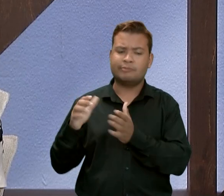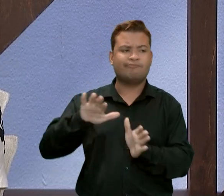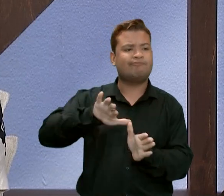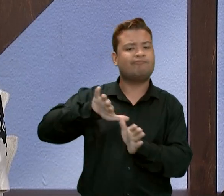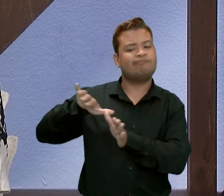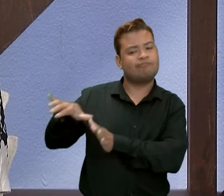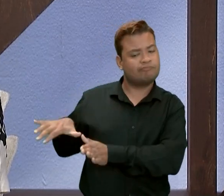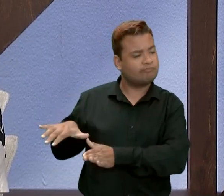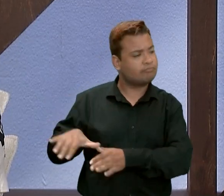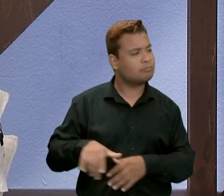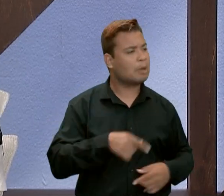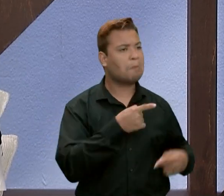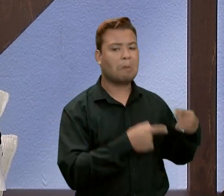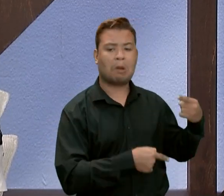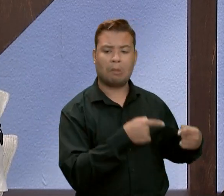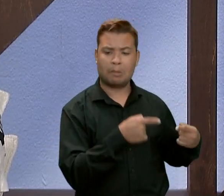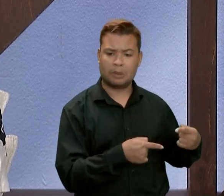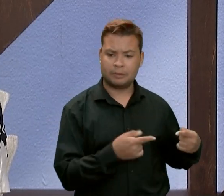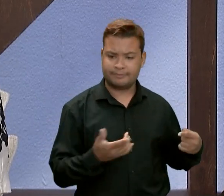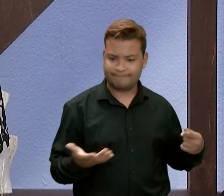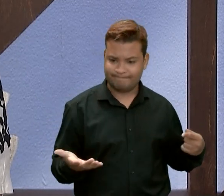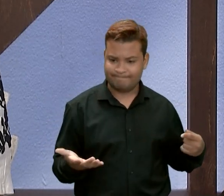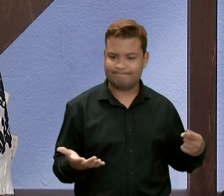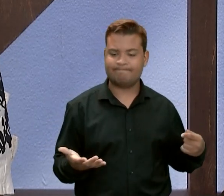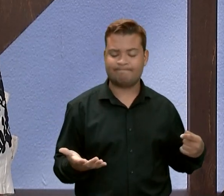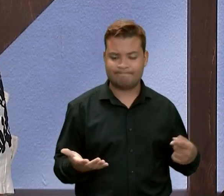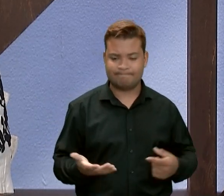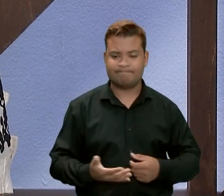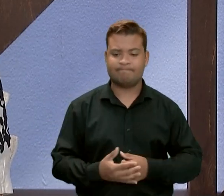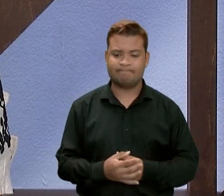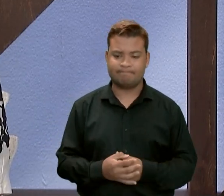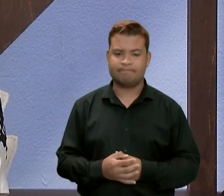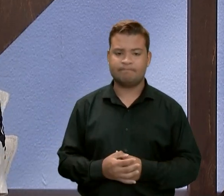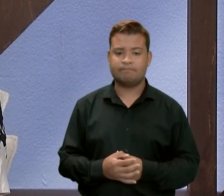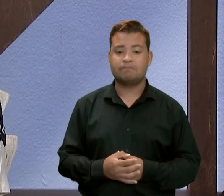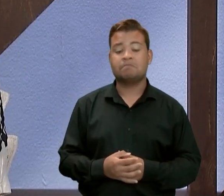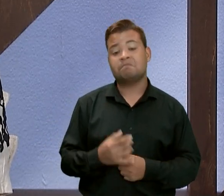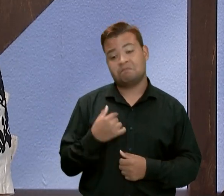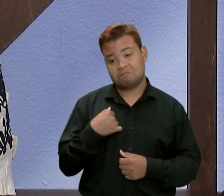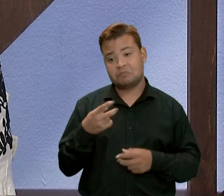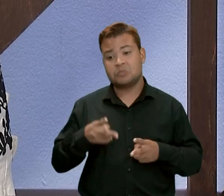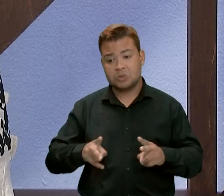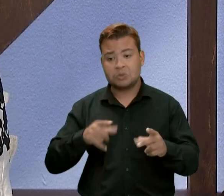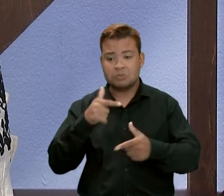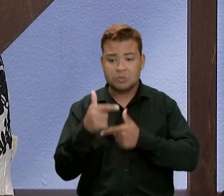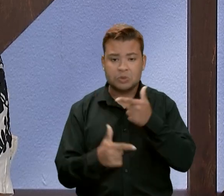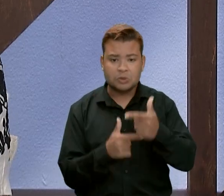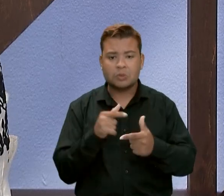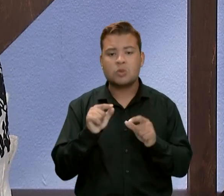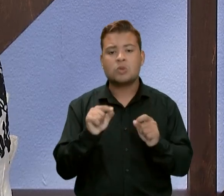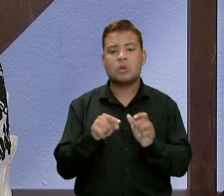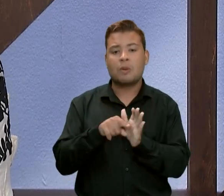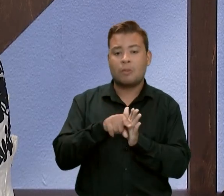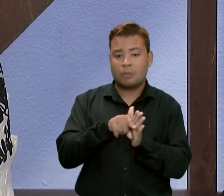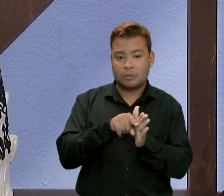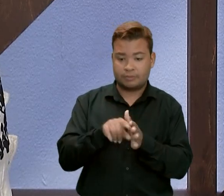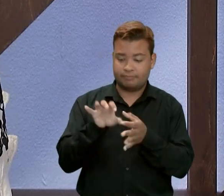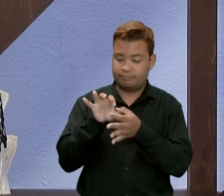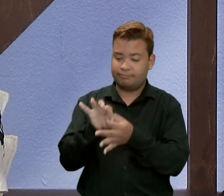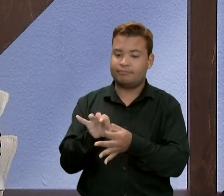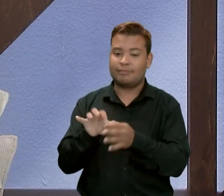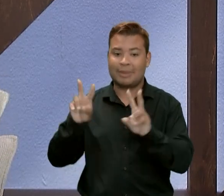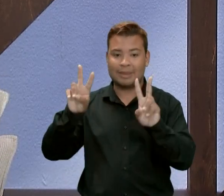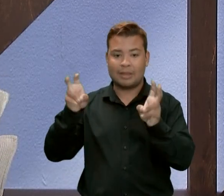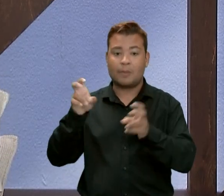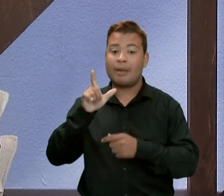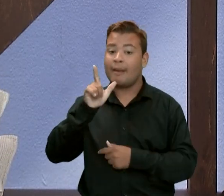as discussões, né? E eu sempre trabalhei muito com pesquisa relacionada à água, né?